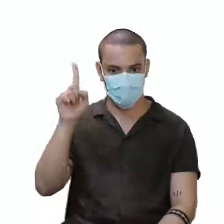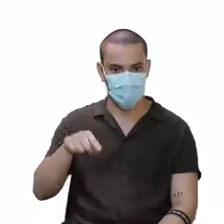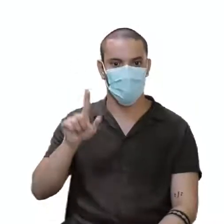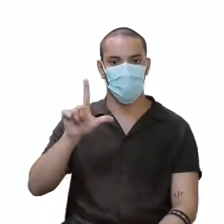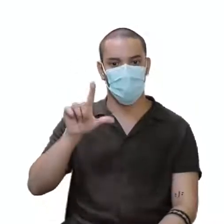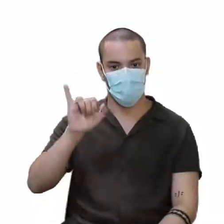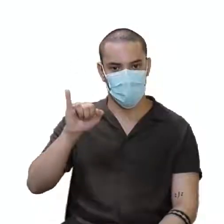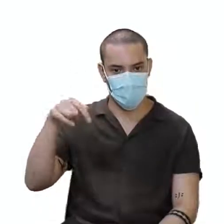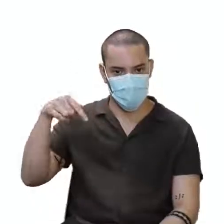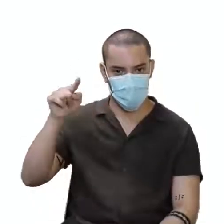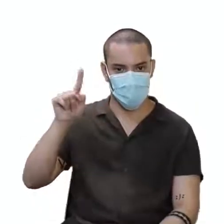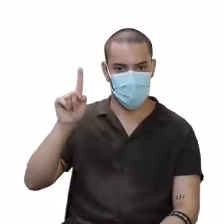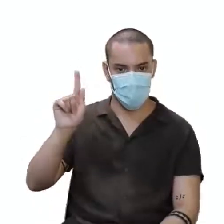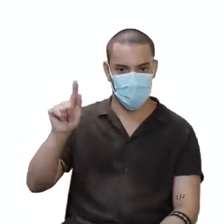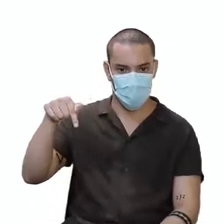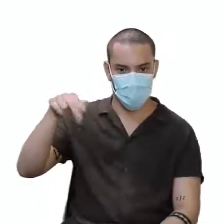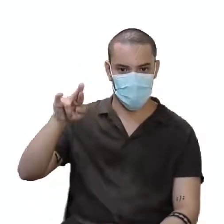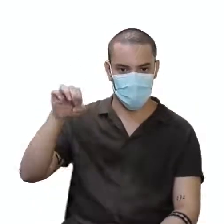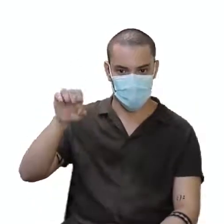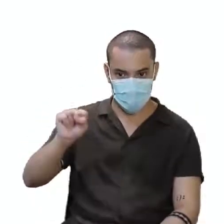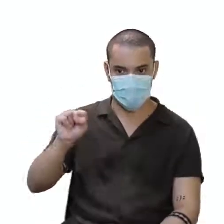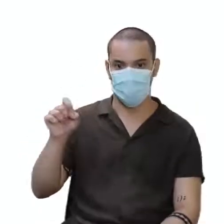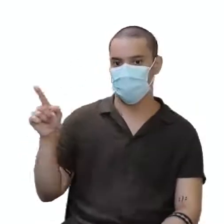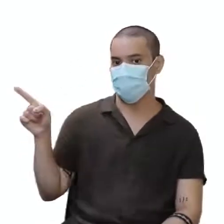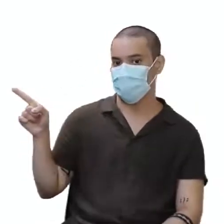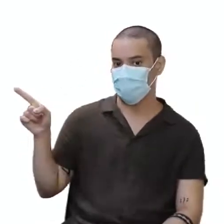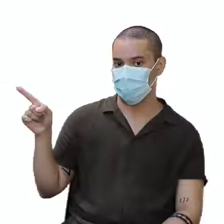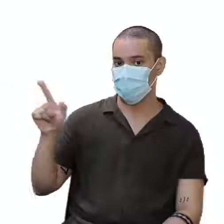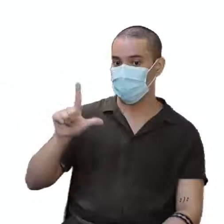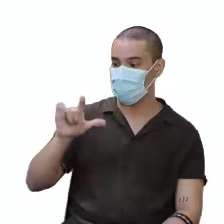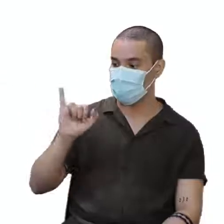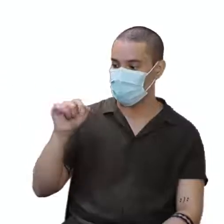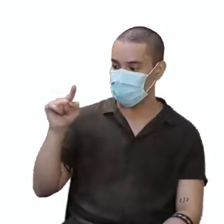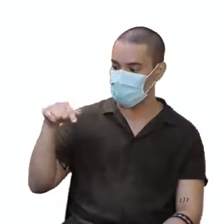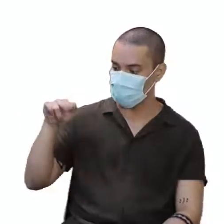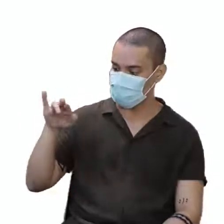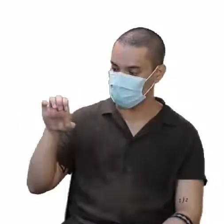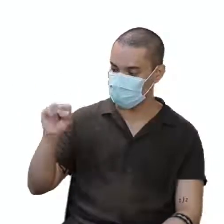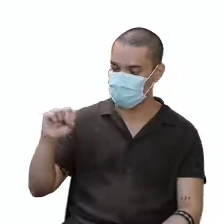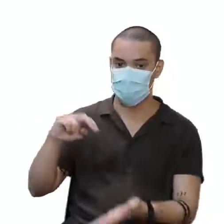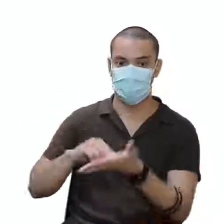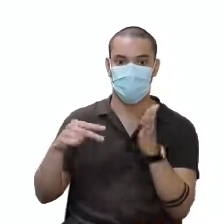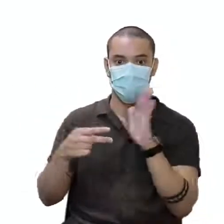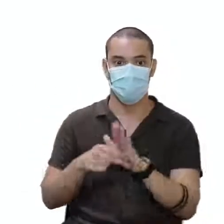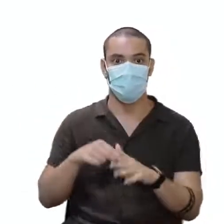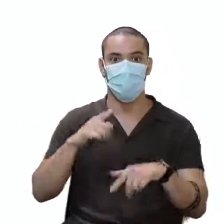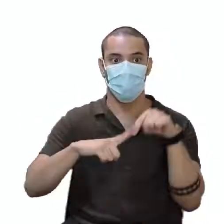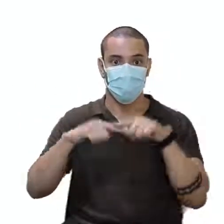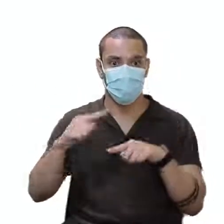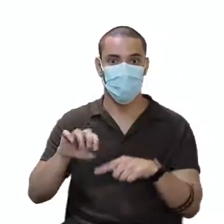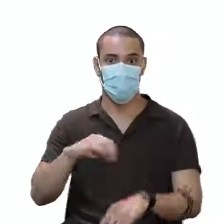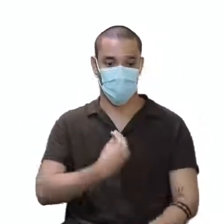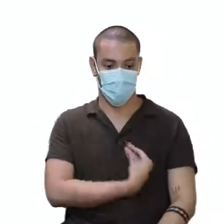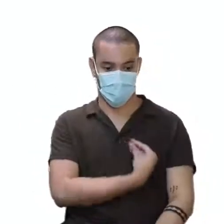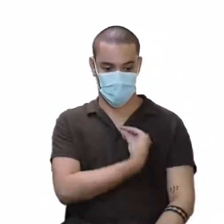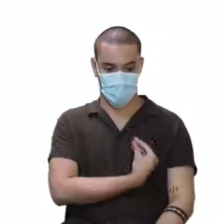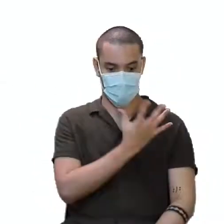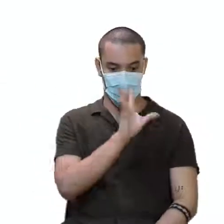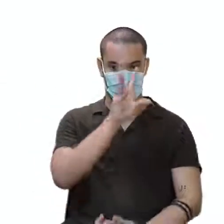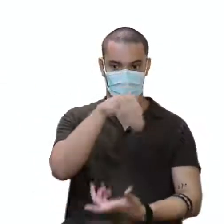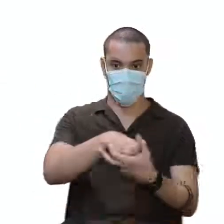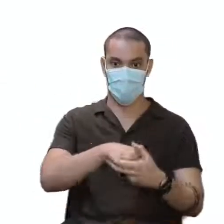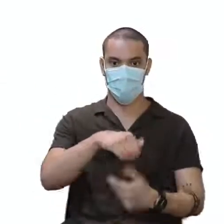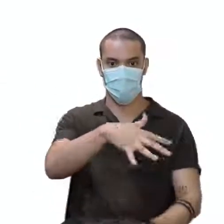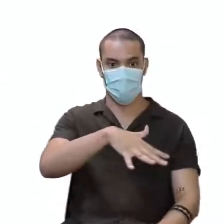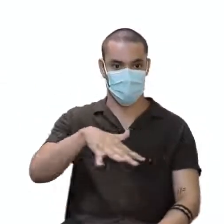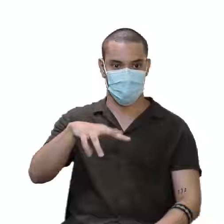líquens. A gente viu que esses líquens são chamados de organismos, ou a presença deles num determinado